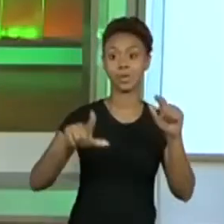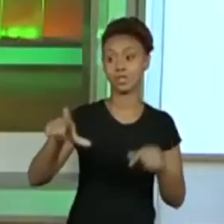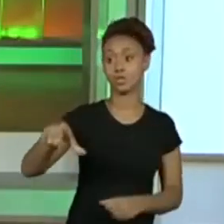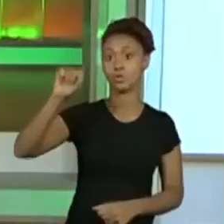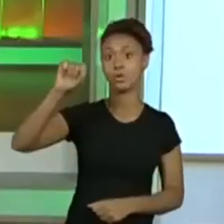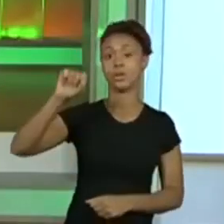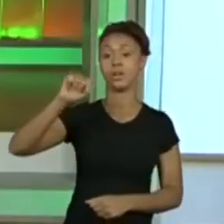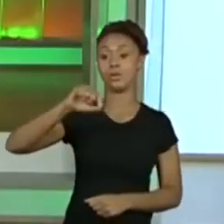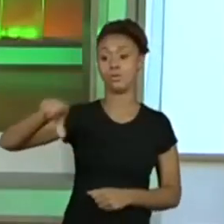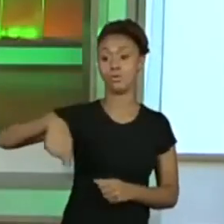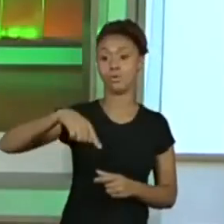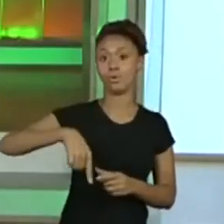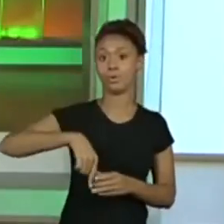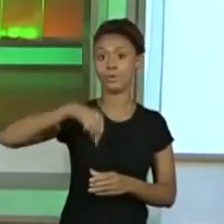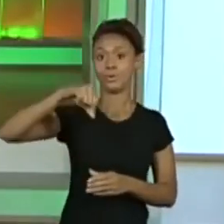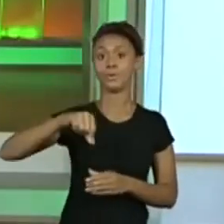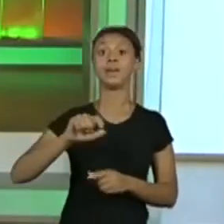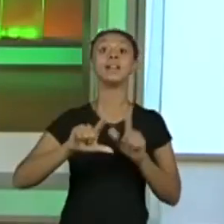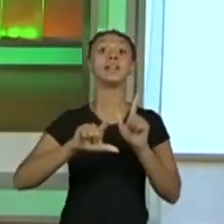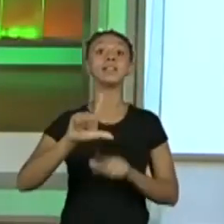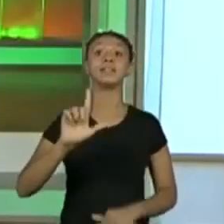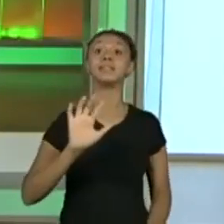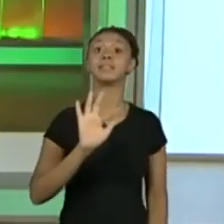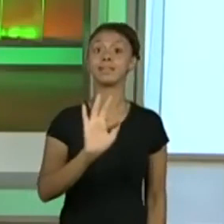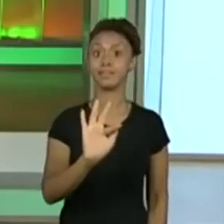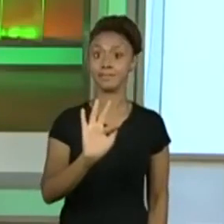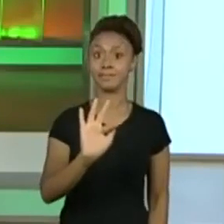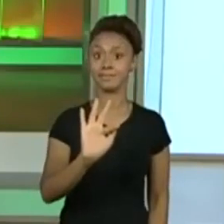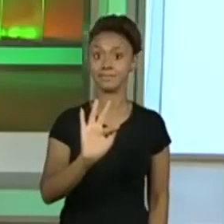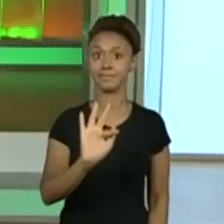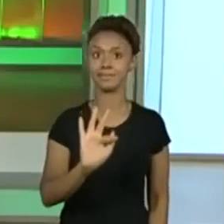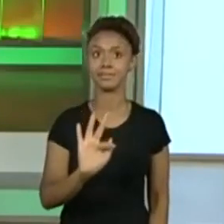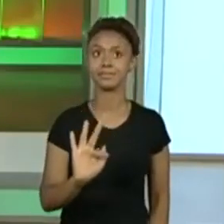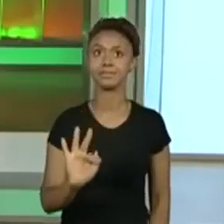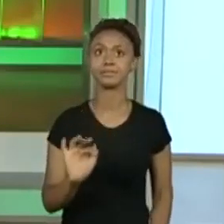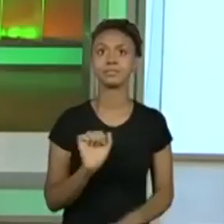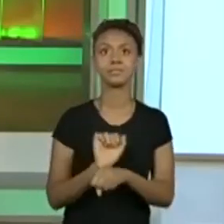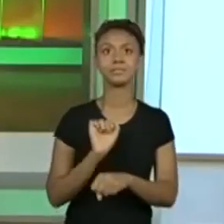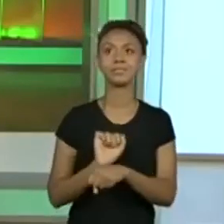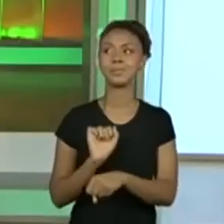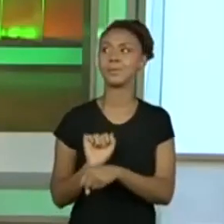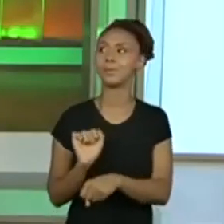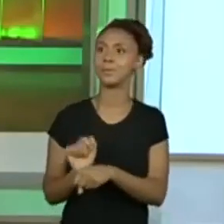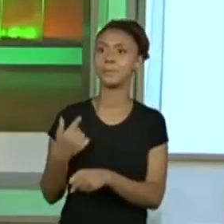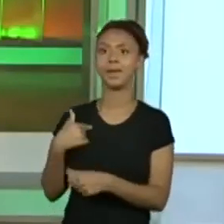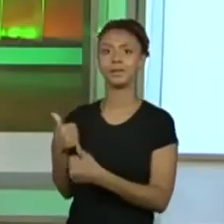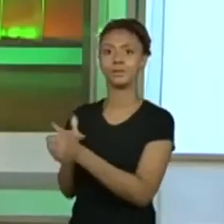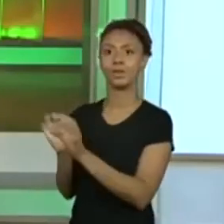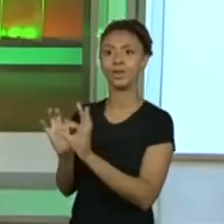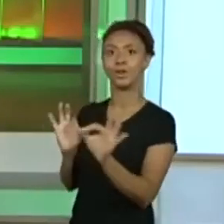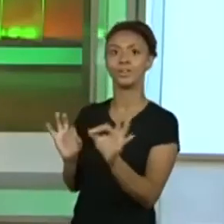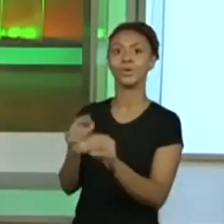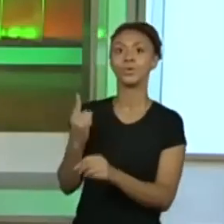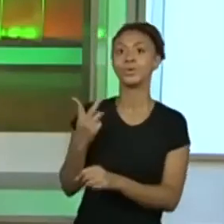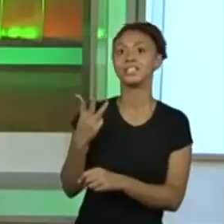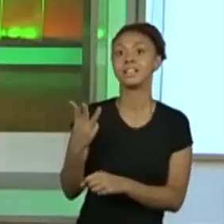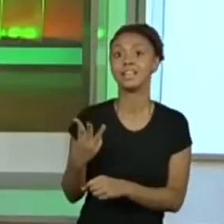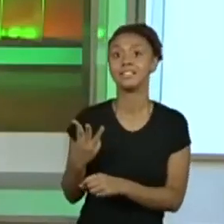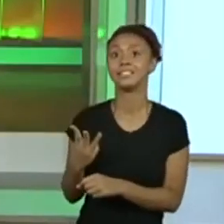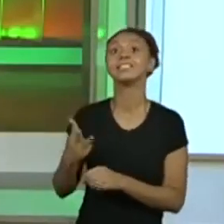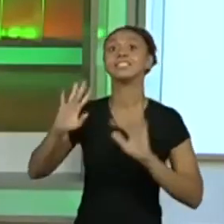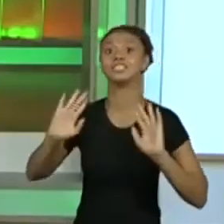escolhida para essa jogada é F. Espero chegar perto, né, Pro? Ah, vamos tá. Lá. Um, dois,